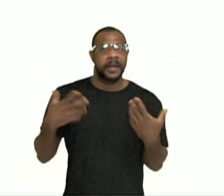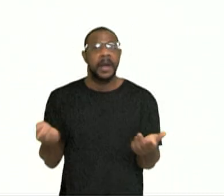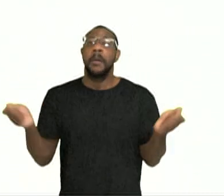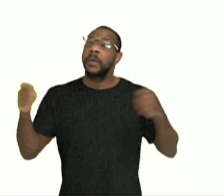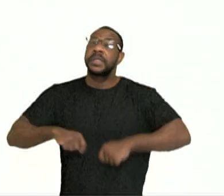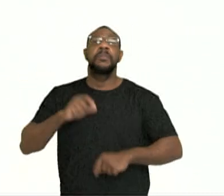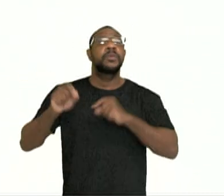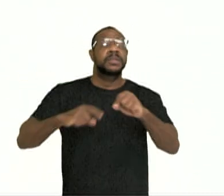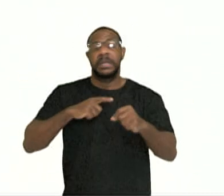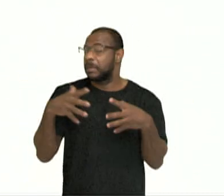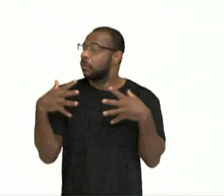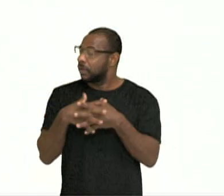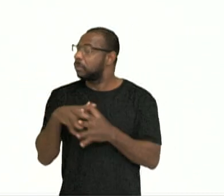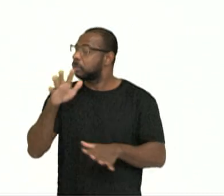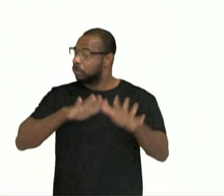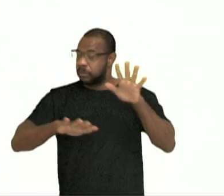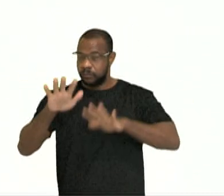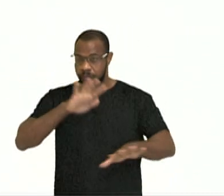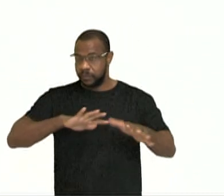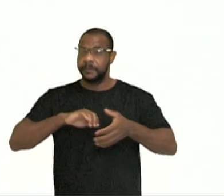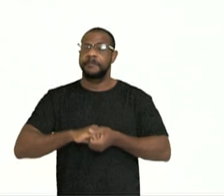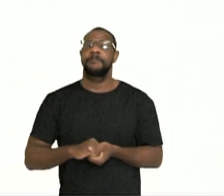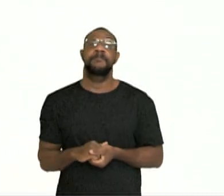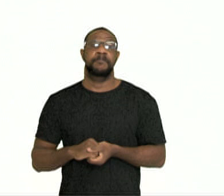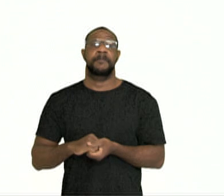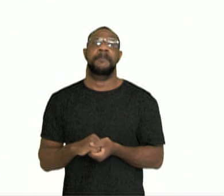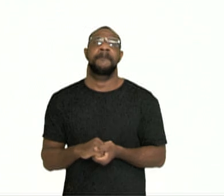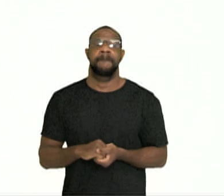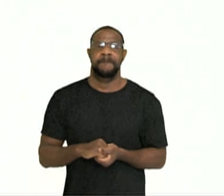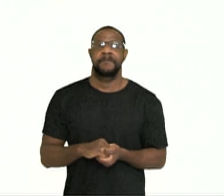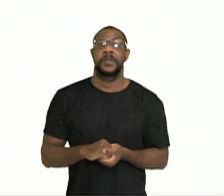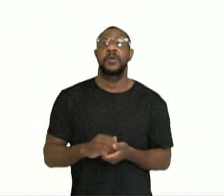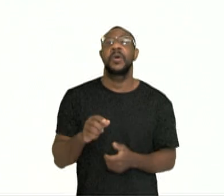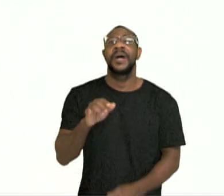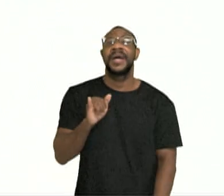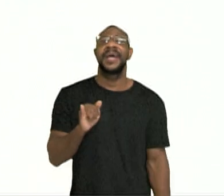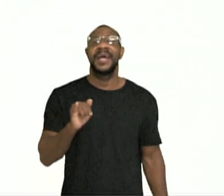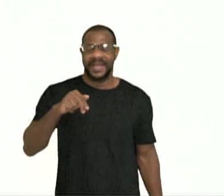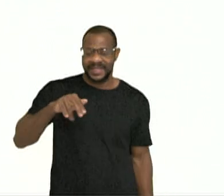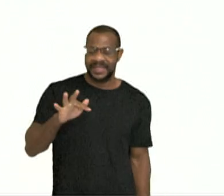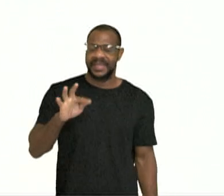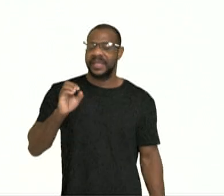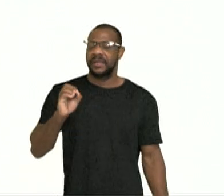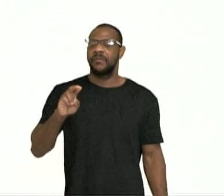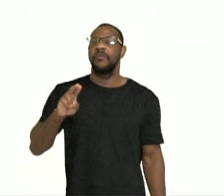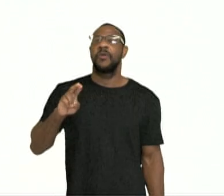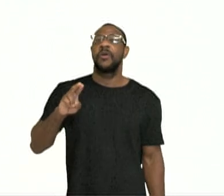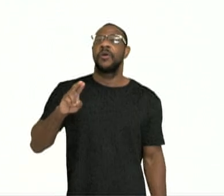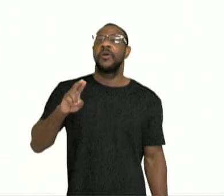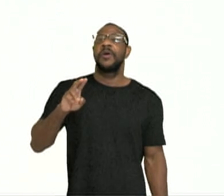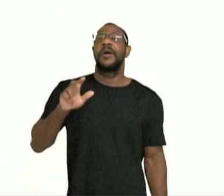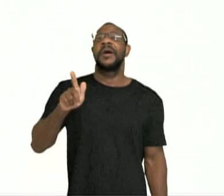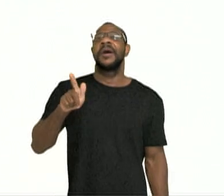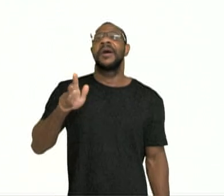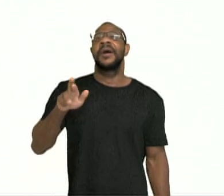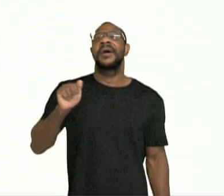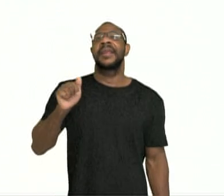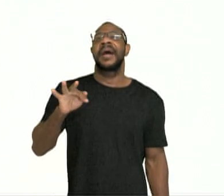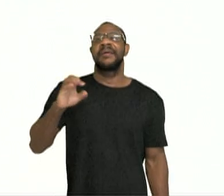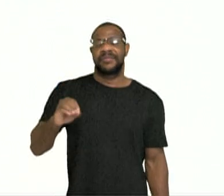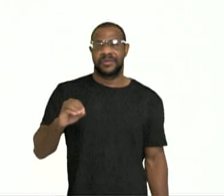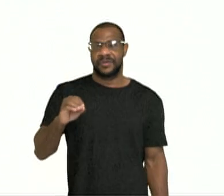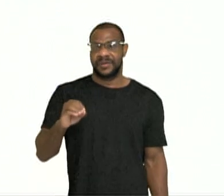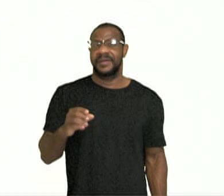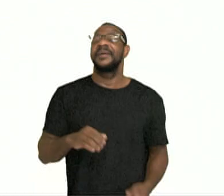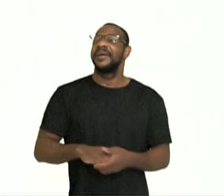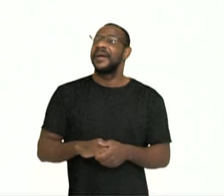pequena confusão, temos que tomar cuidado para não confundir com um infográfico, que é um formato muito parecido, que pode ter a presença